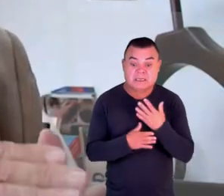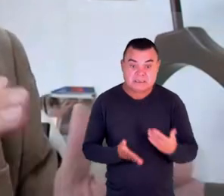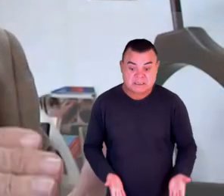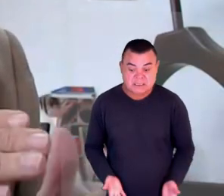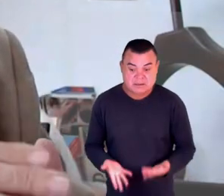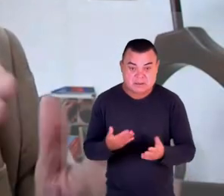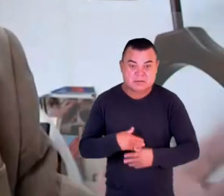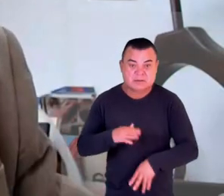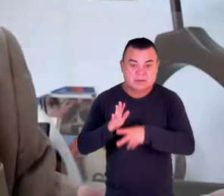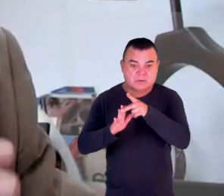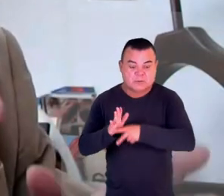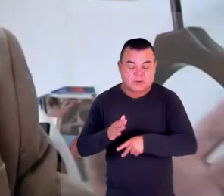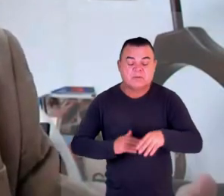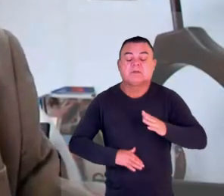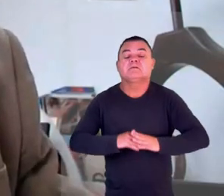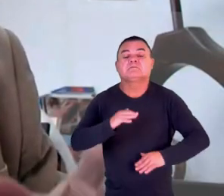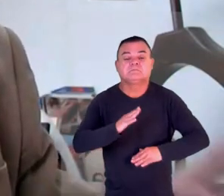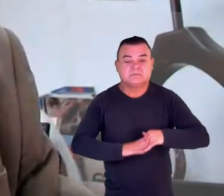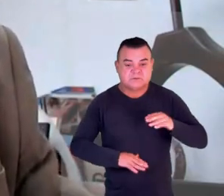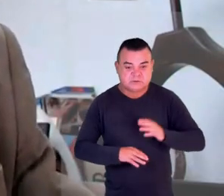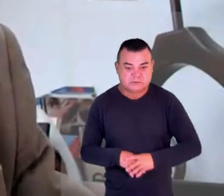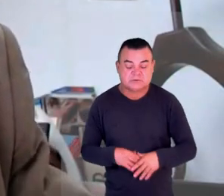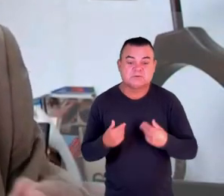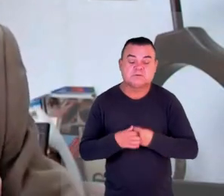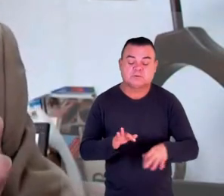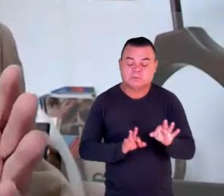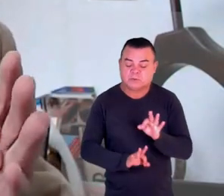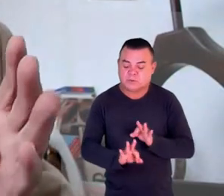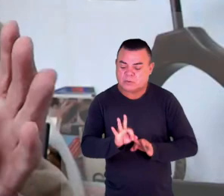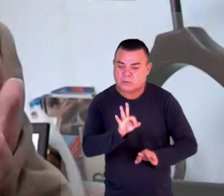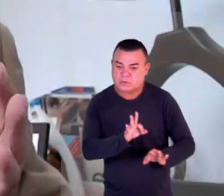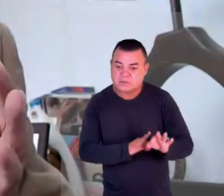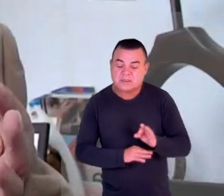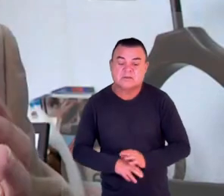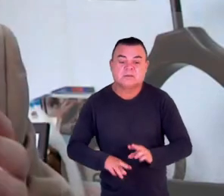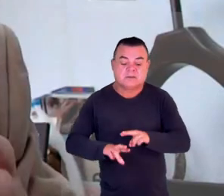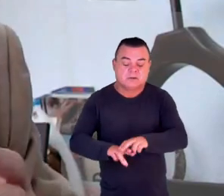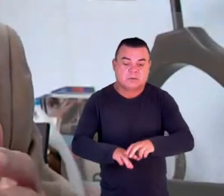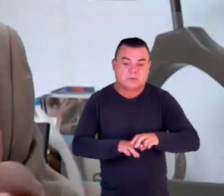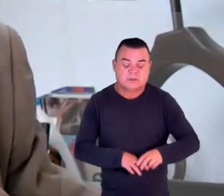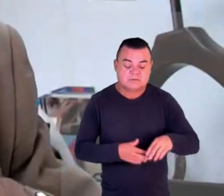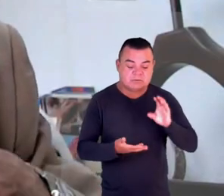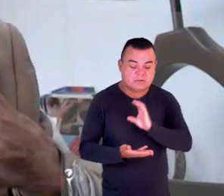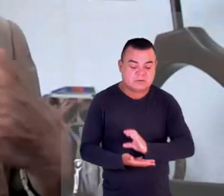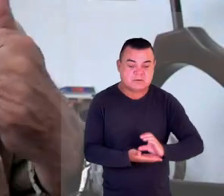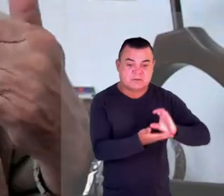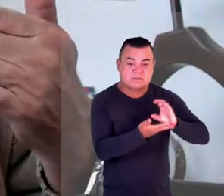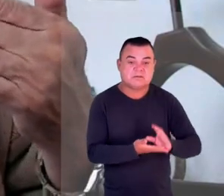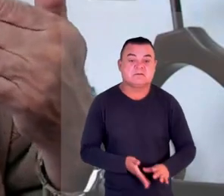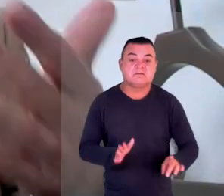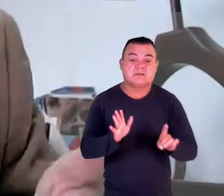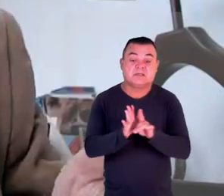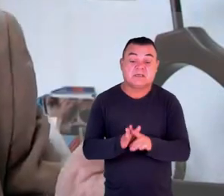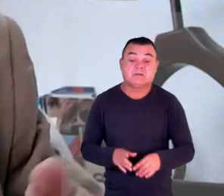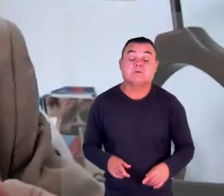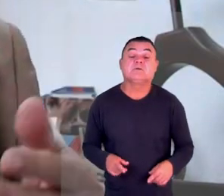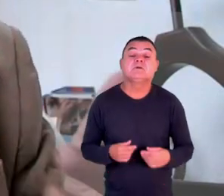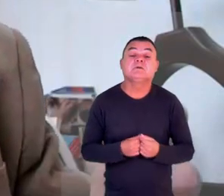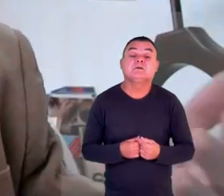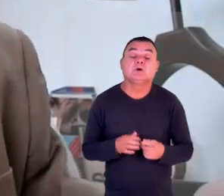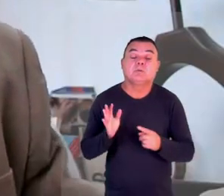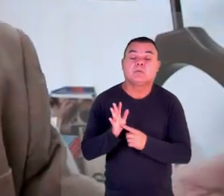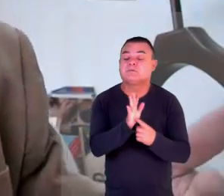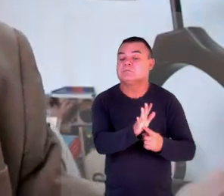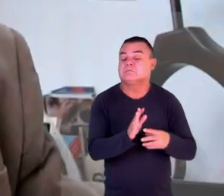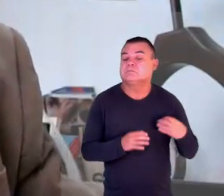dos programas e ações que forem definidos pelos pelos conselhos de direitos com destacando a